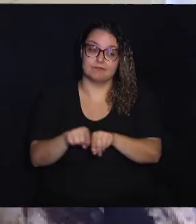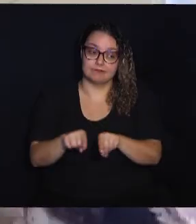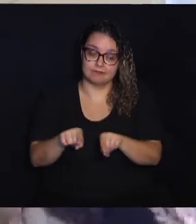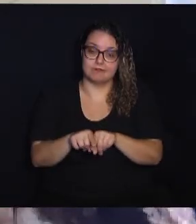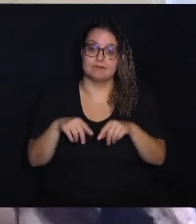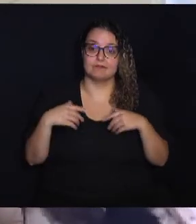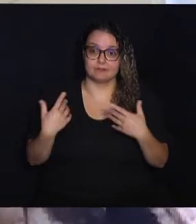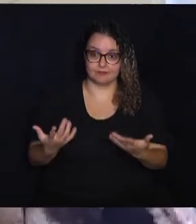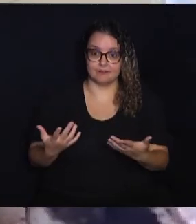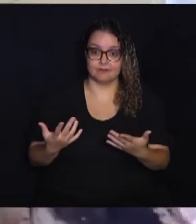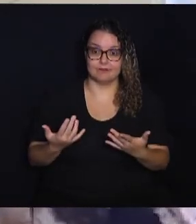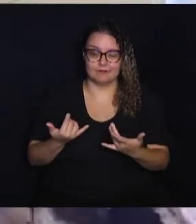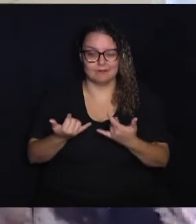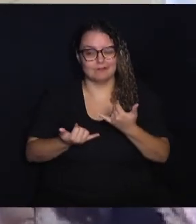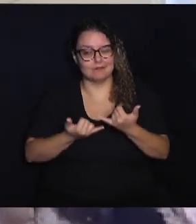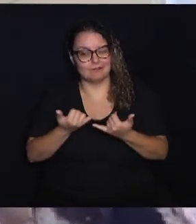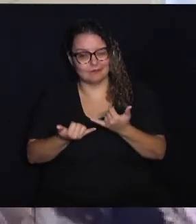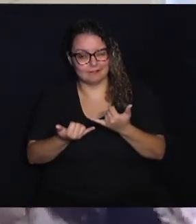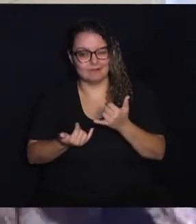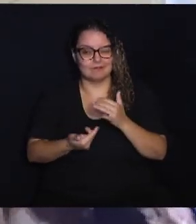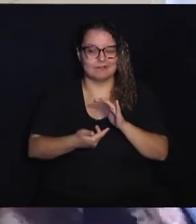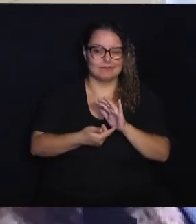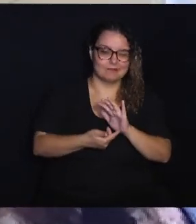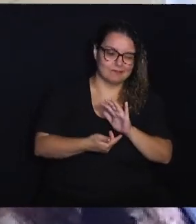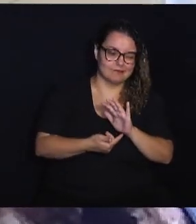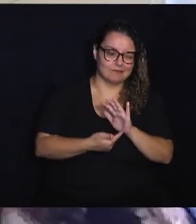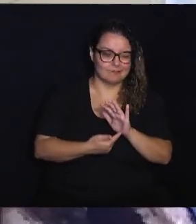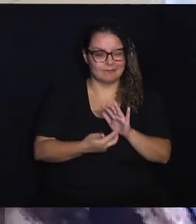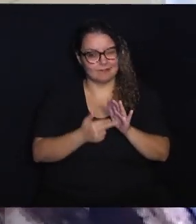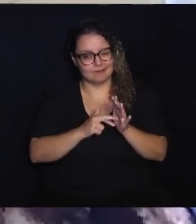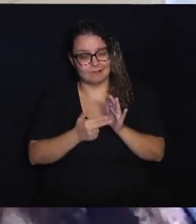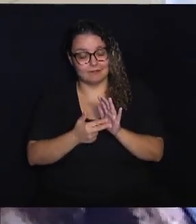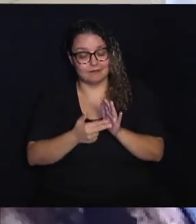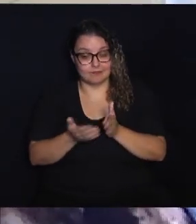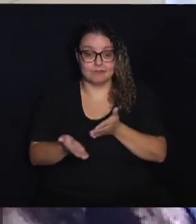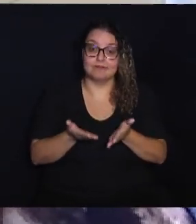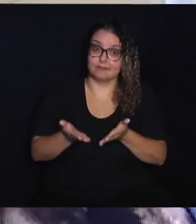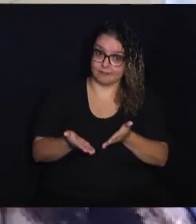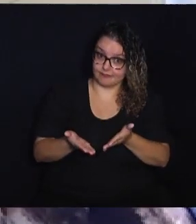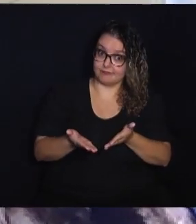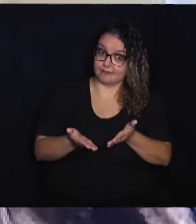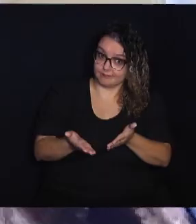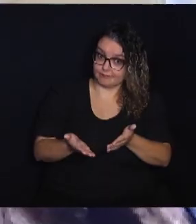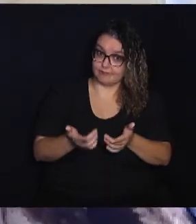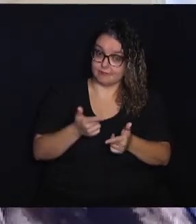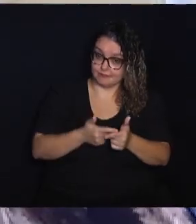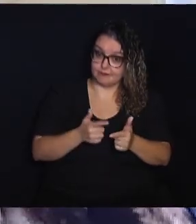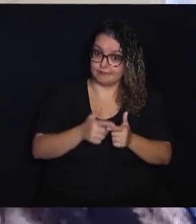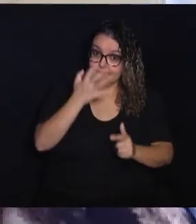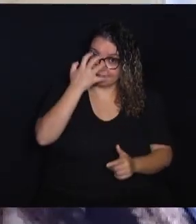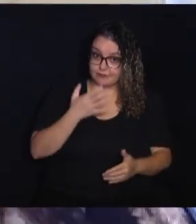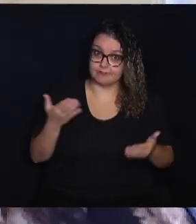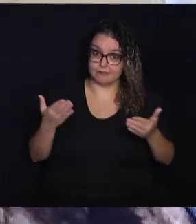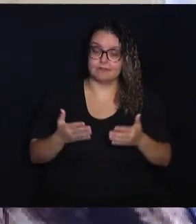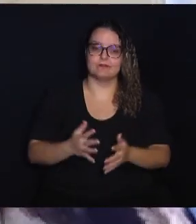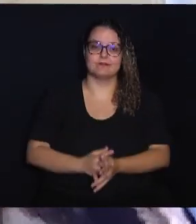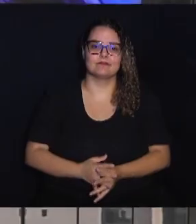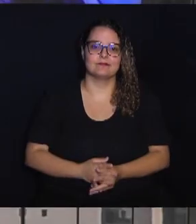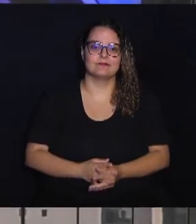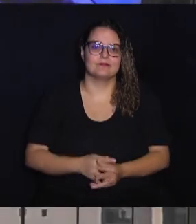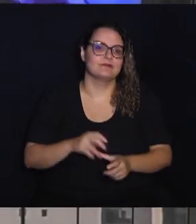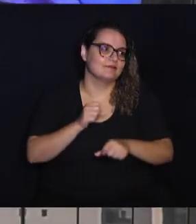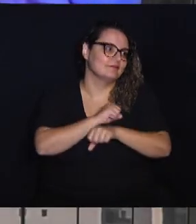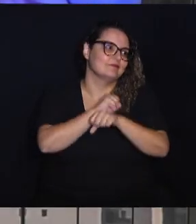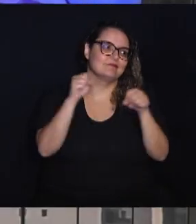consumindo, né? Então, foi uma brincadeira, mas para tratar de um problema bem sério e bem atual.